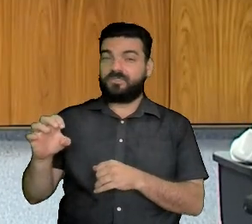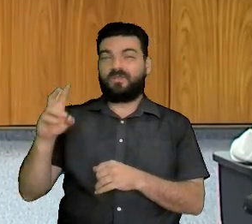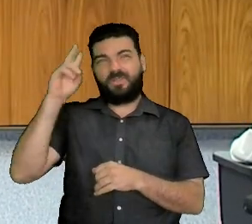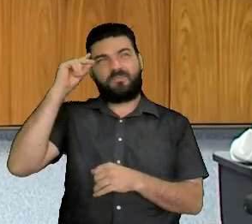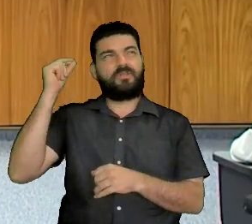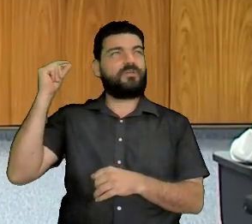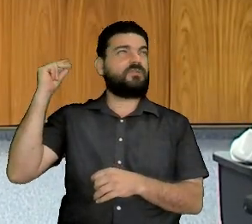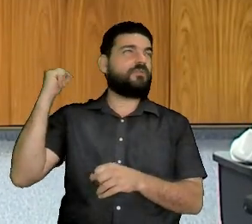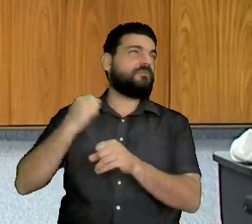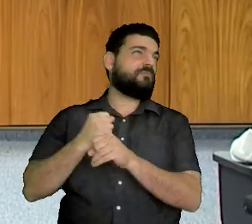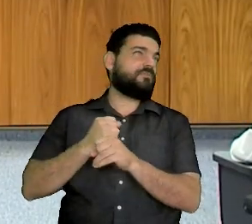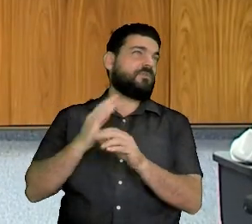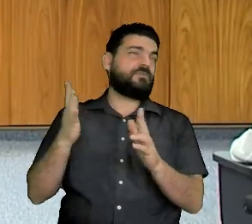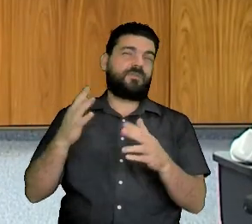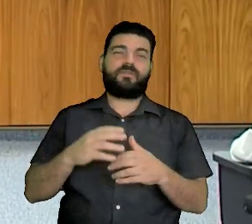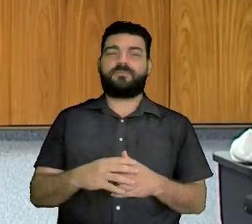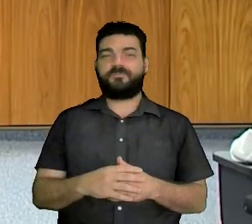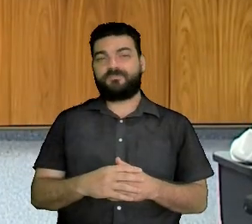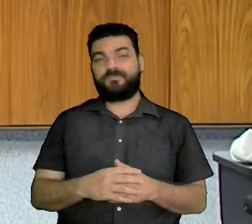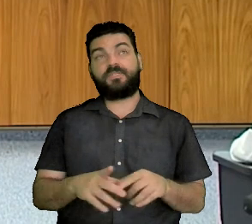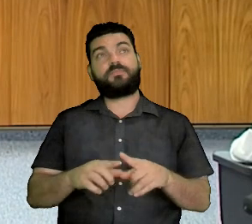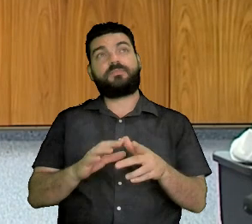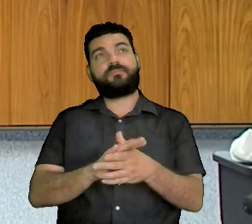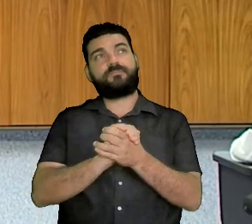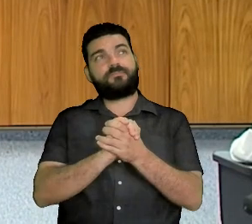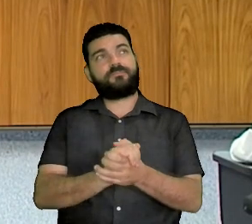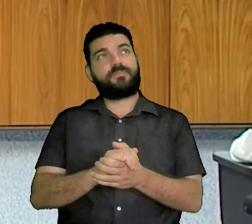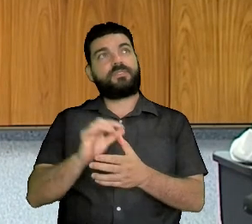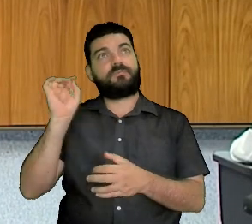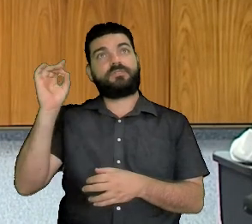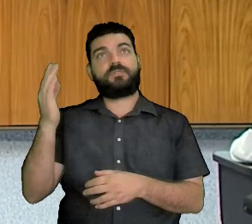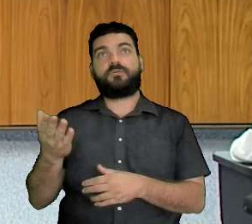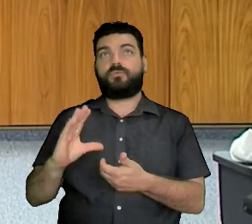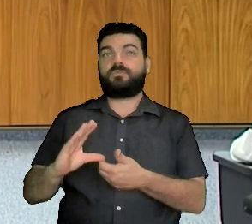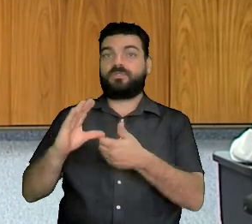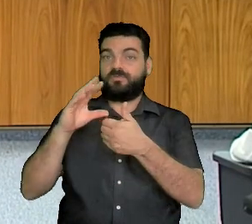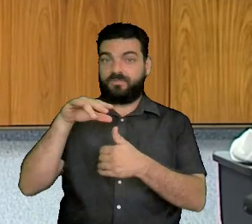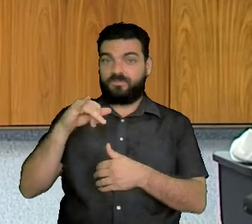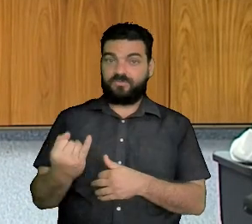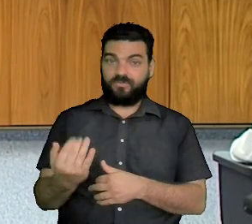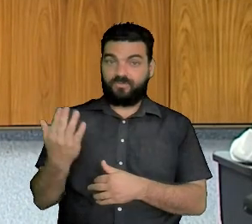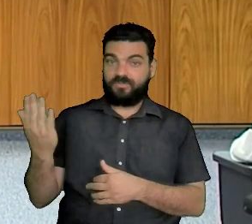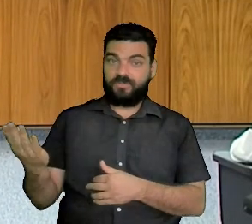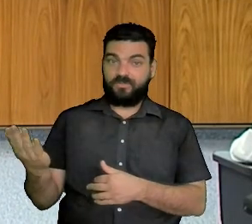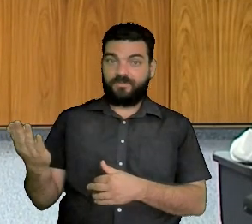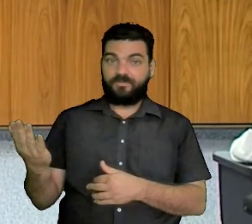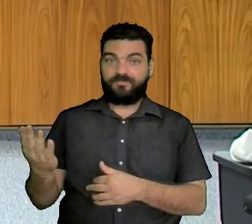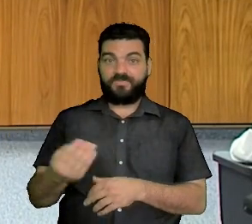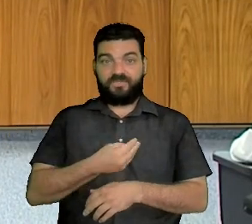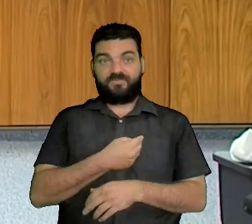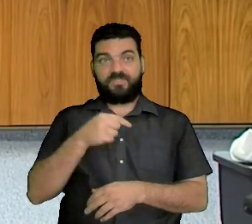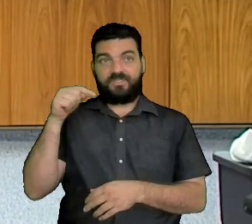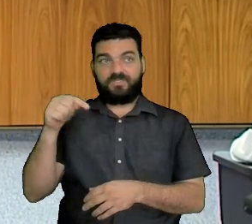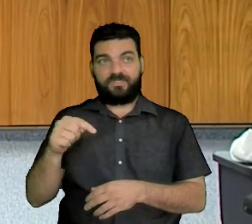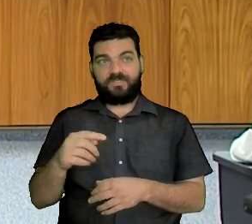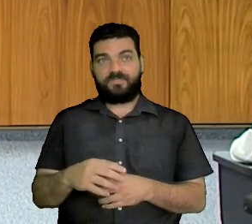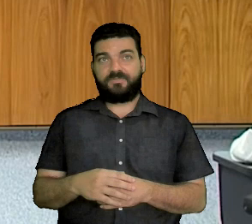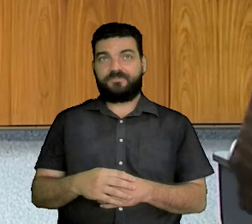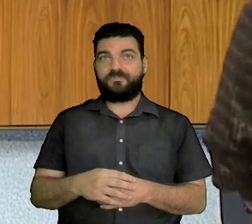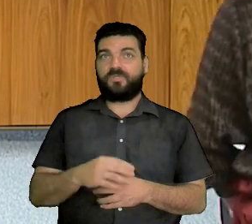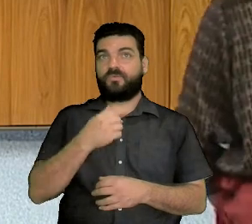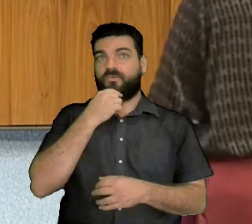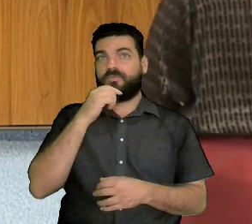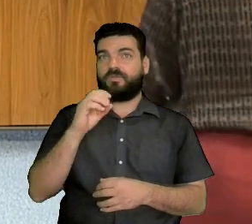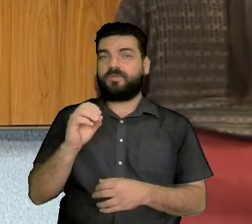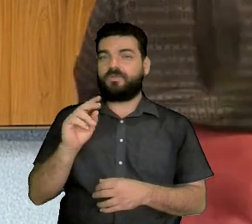lá de Santos. E cumprimento especial ao conselheiro do CNJ, que muito nos honra com a presença, doutor